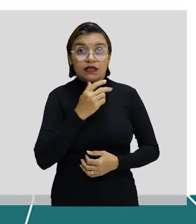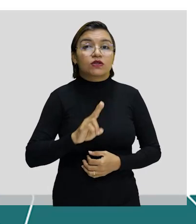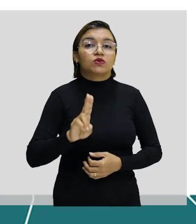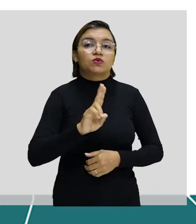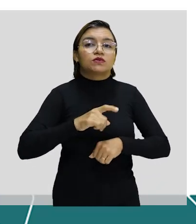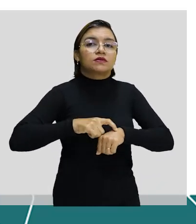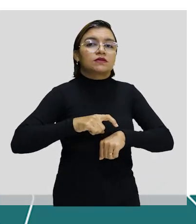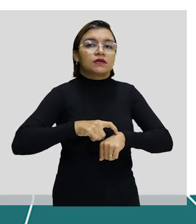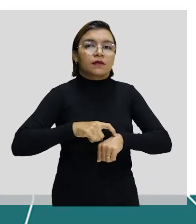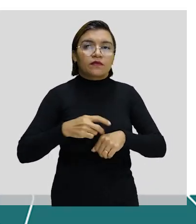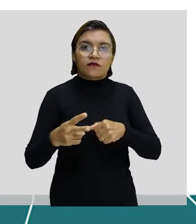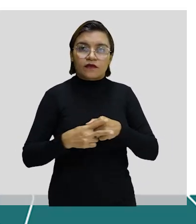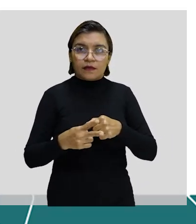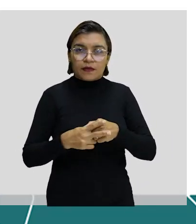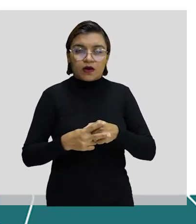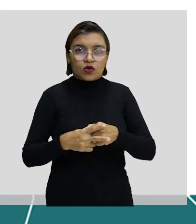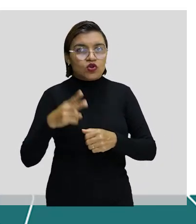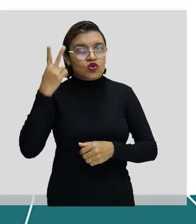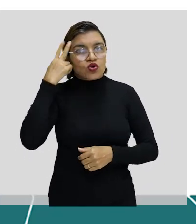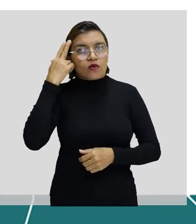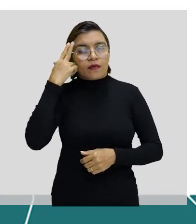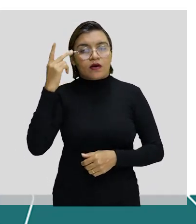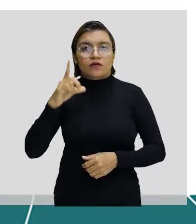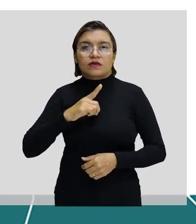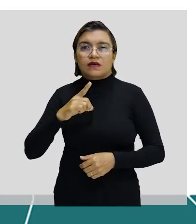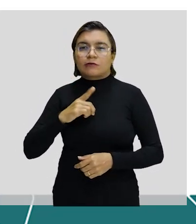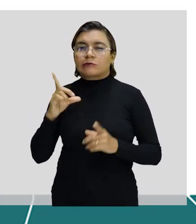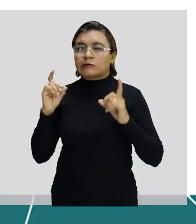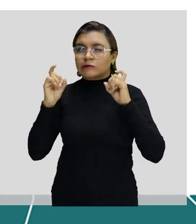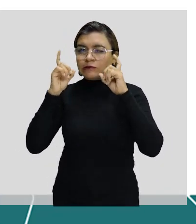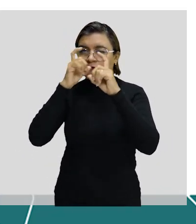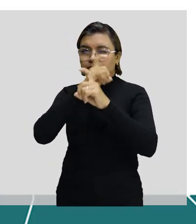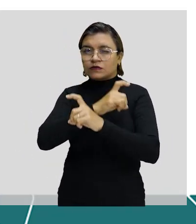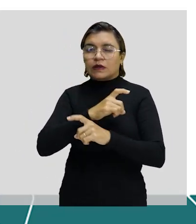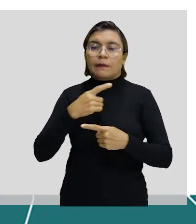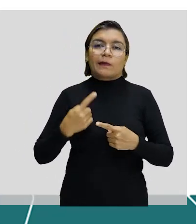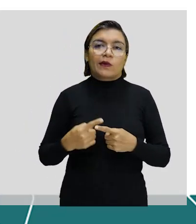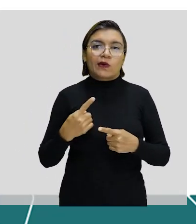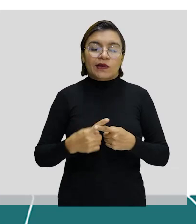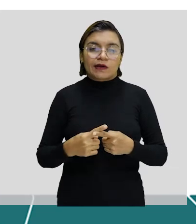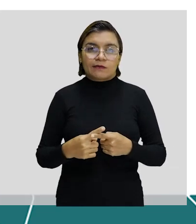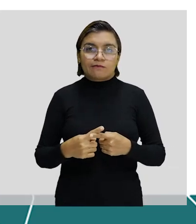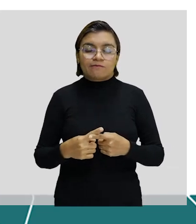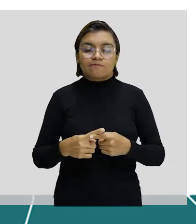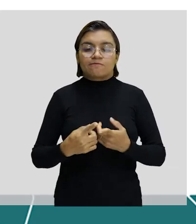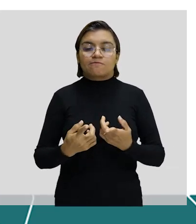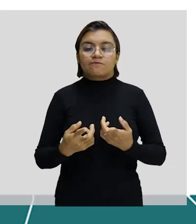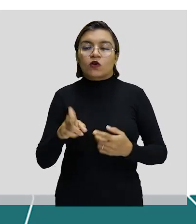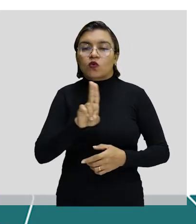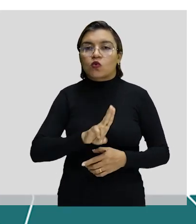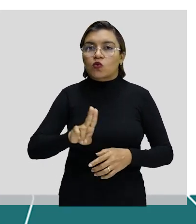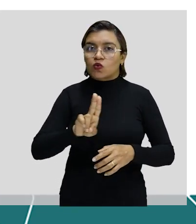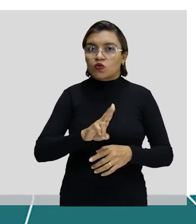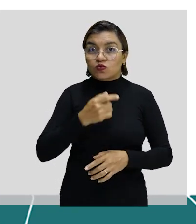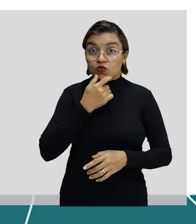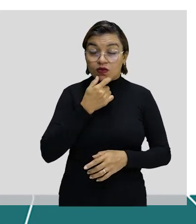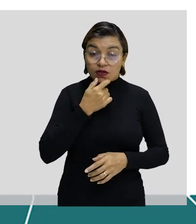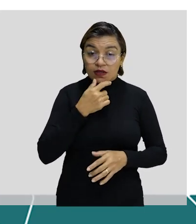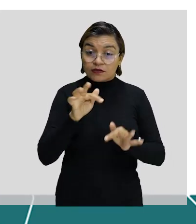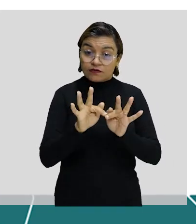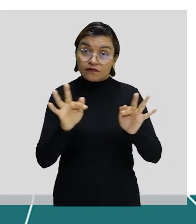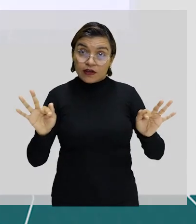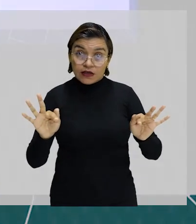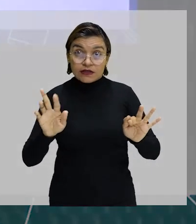de tempos verbais, é comum nós termos uma dificuldade, porque a construção dos tempos verbais em inglês, ela é